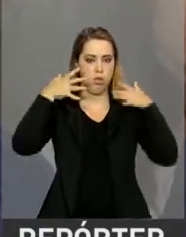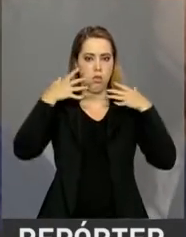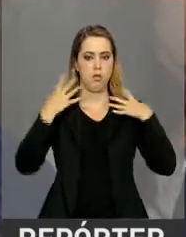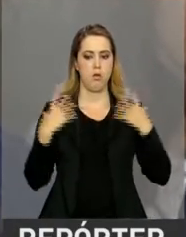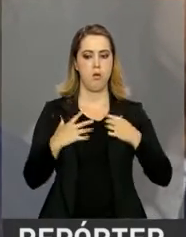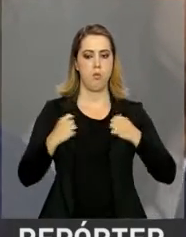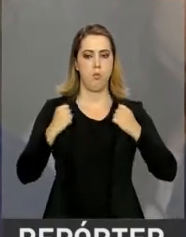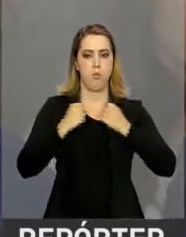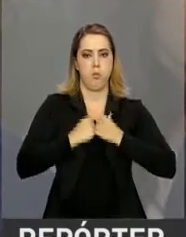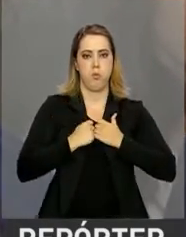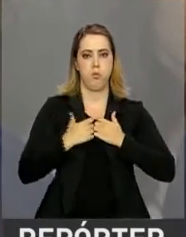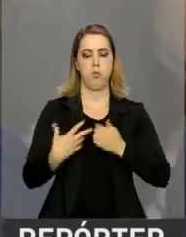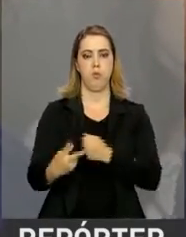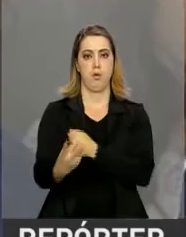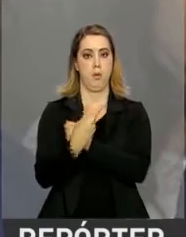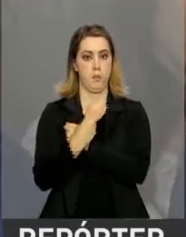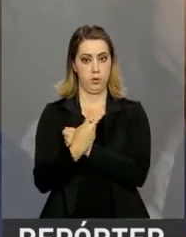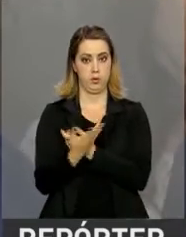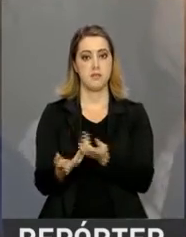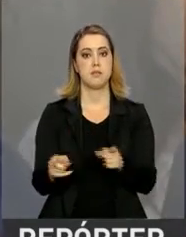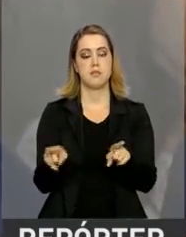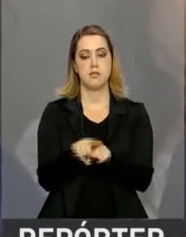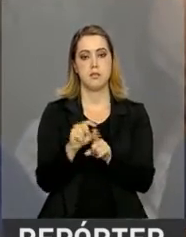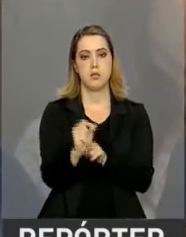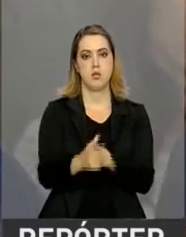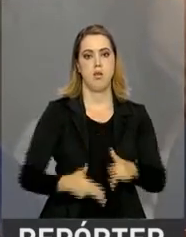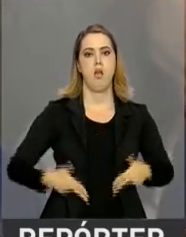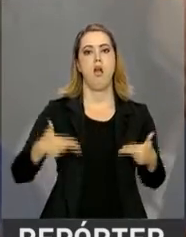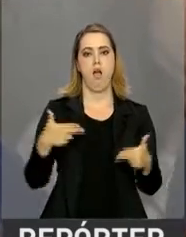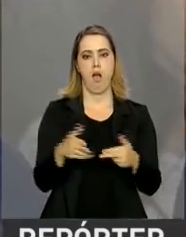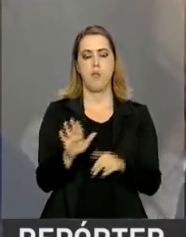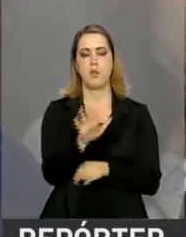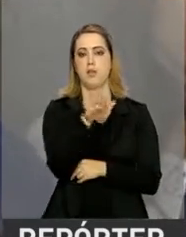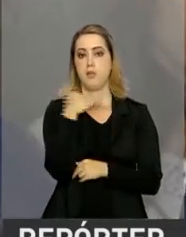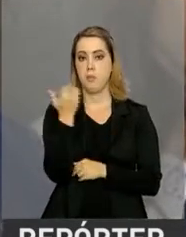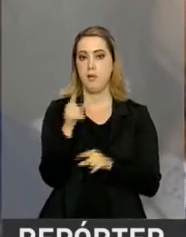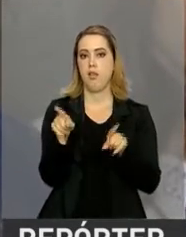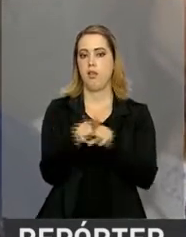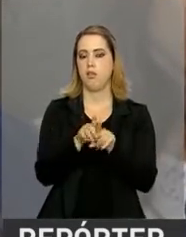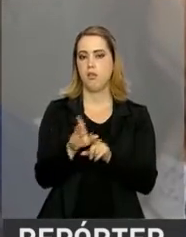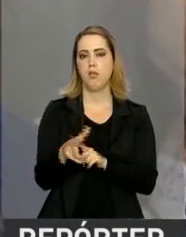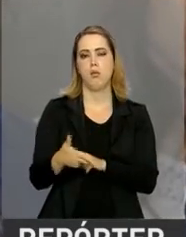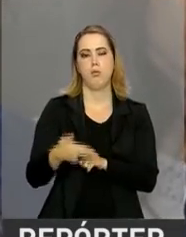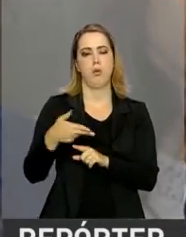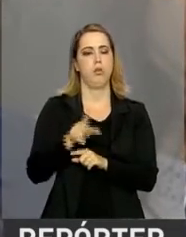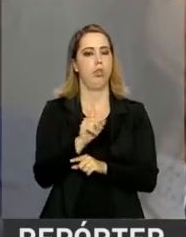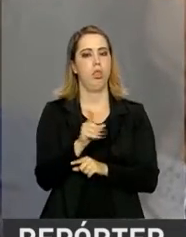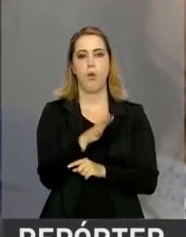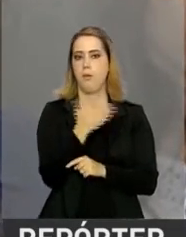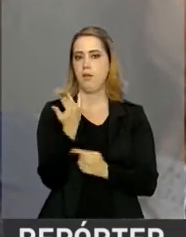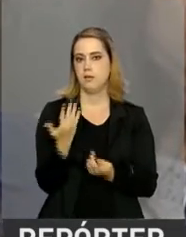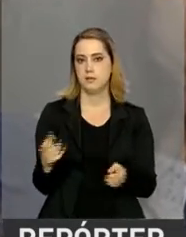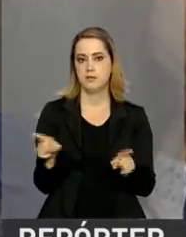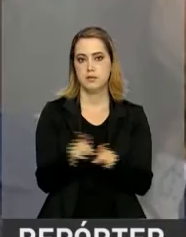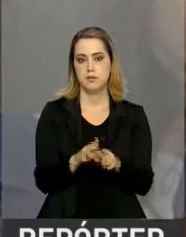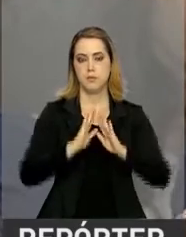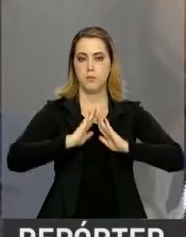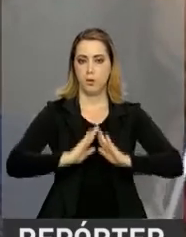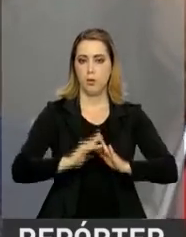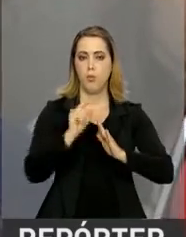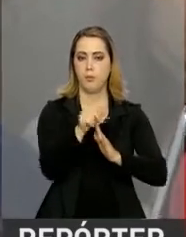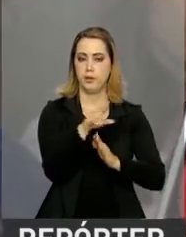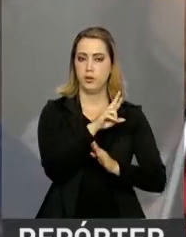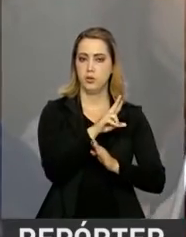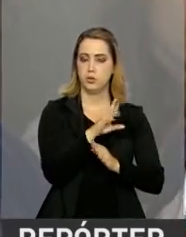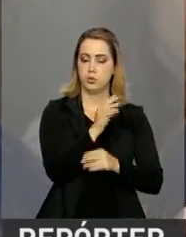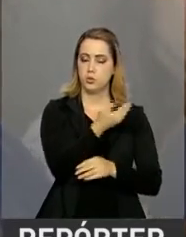bala, escudo, armas não letais, armas letais, um pedido que foi do governo do estado de Roraima